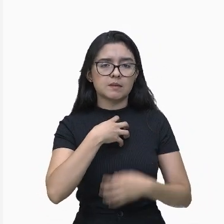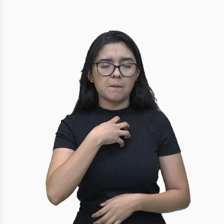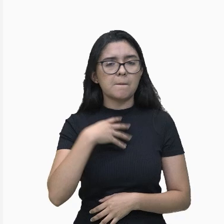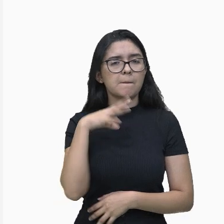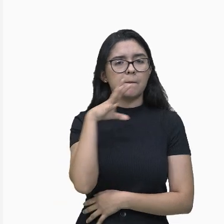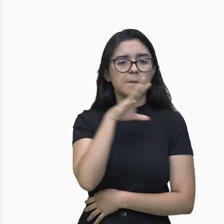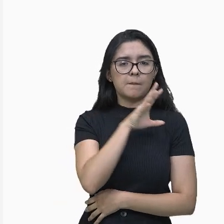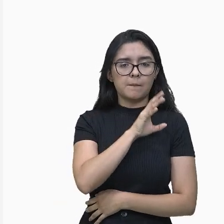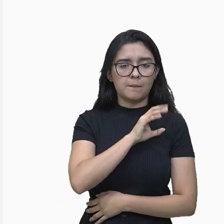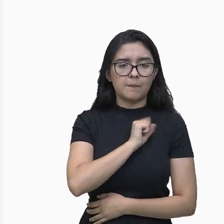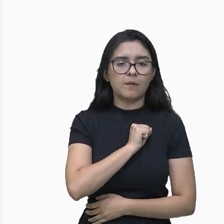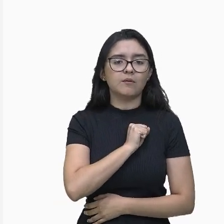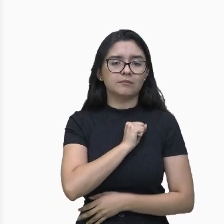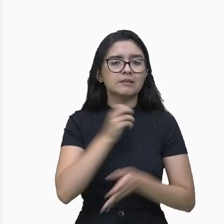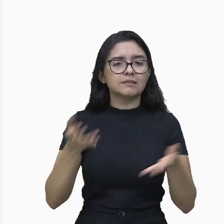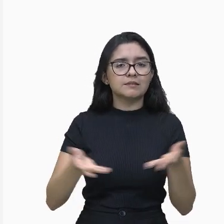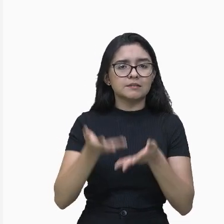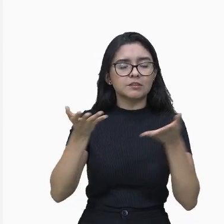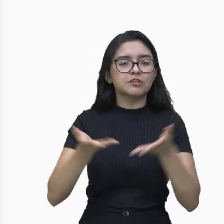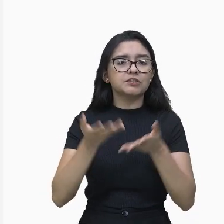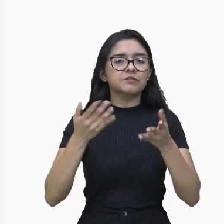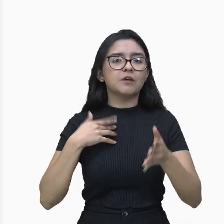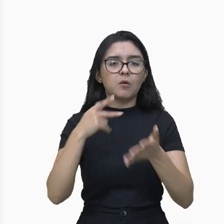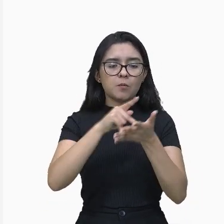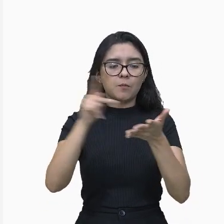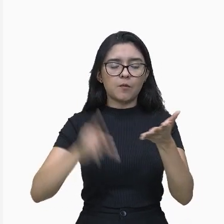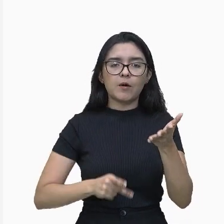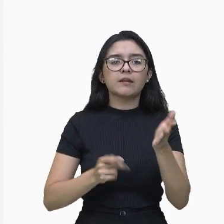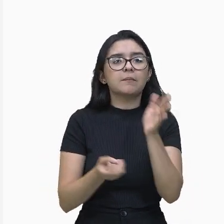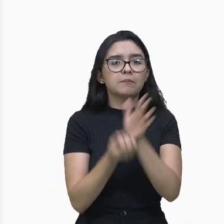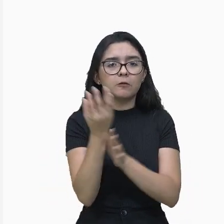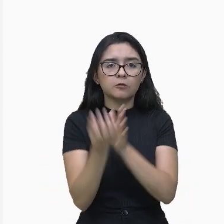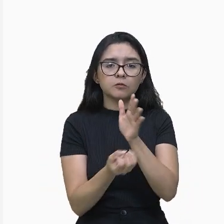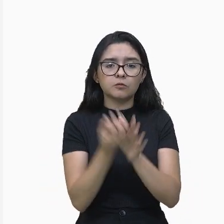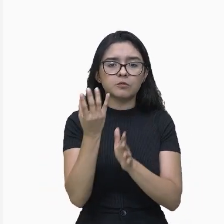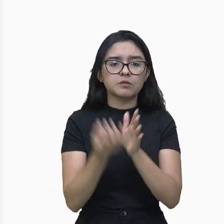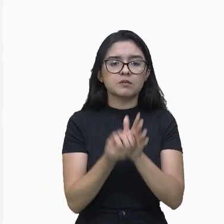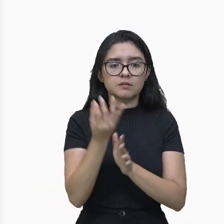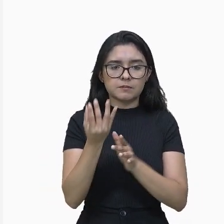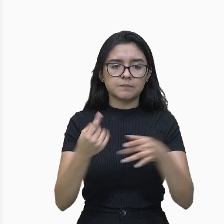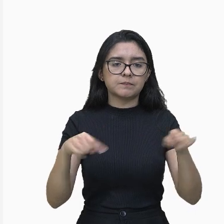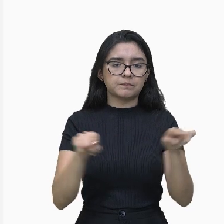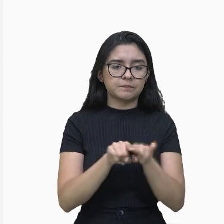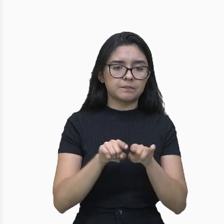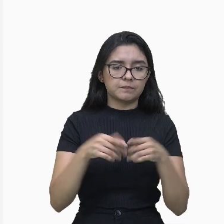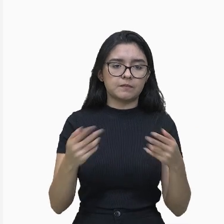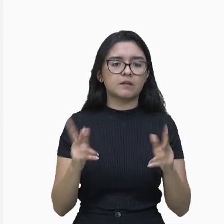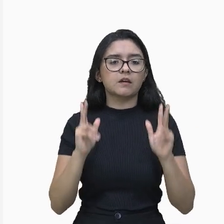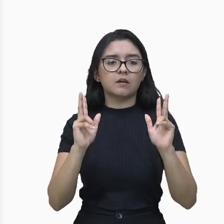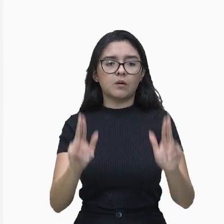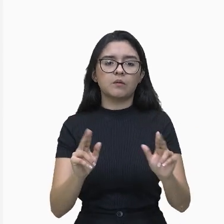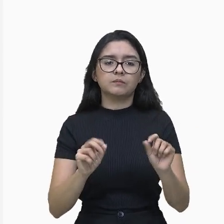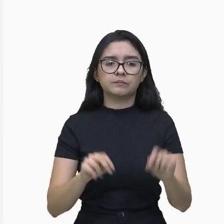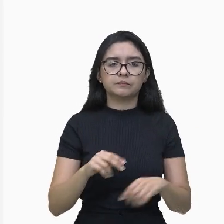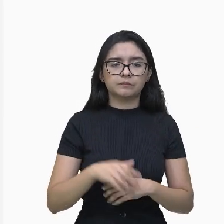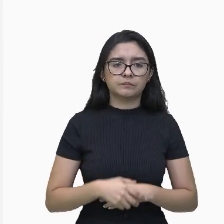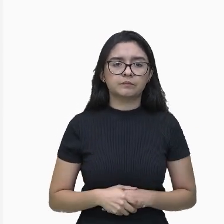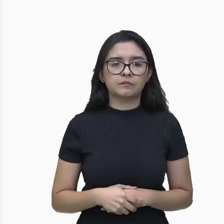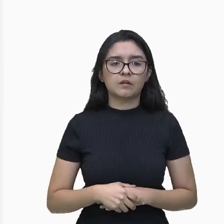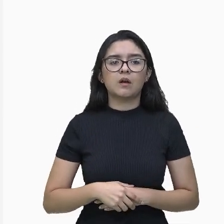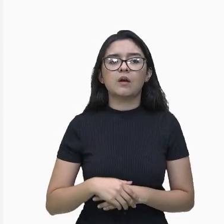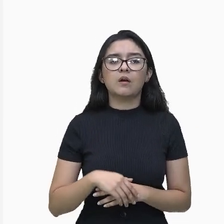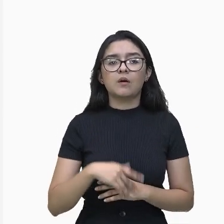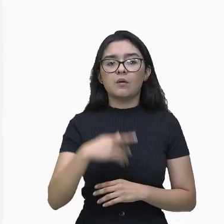impulsionam o poeta a escrever não à toa Como ficou conhecido por muitos como o